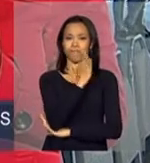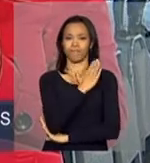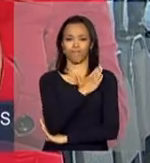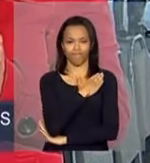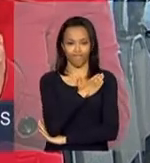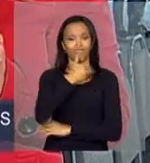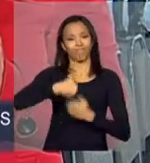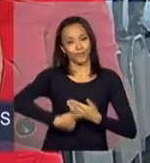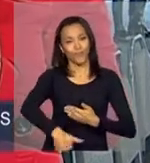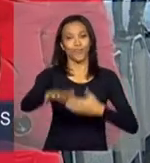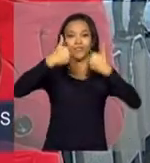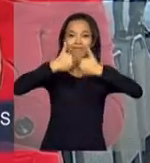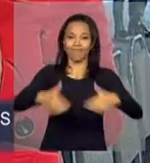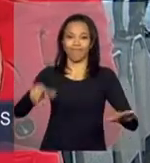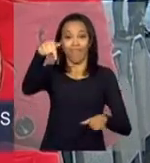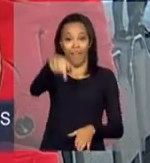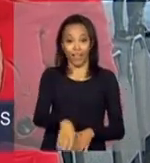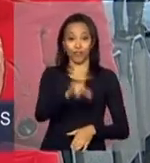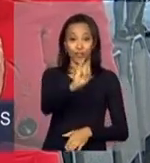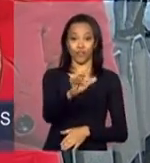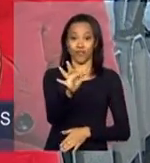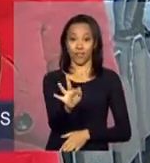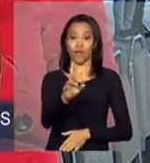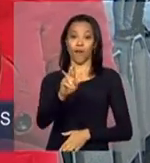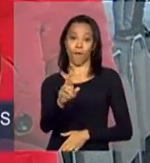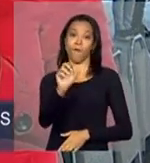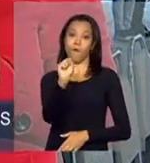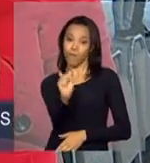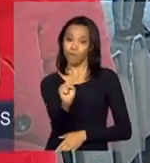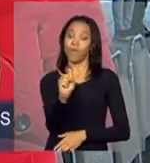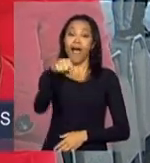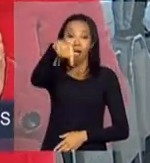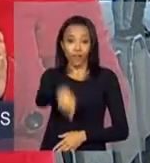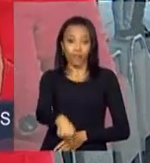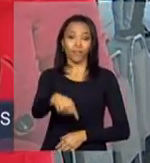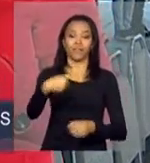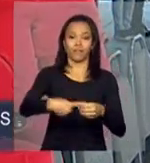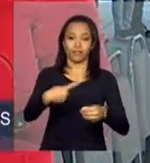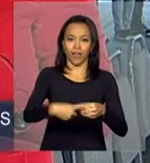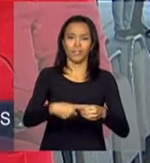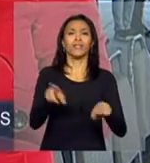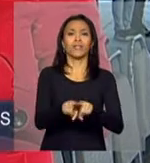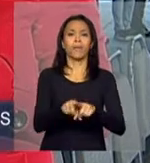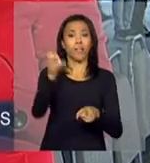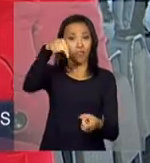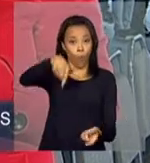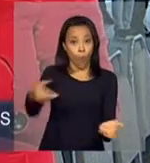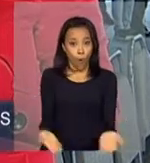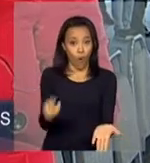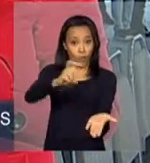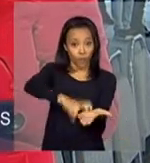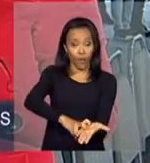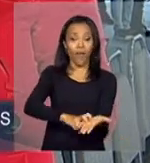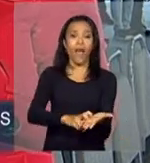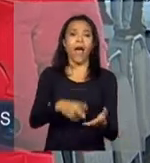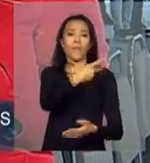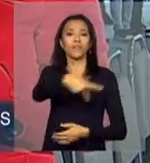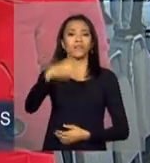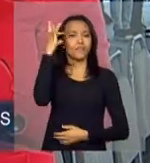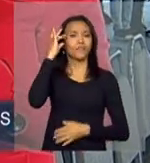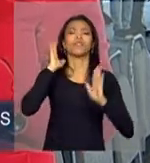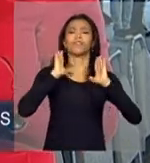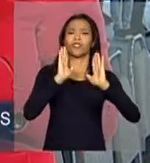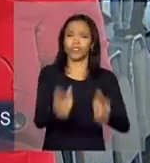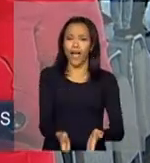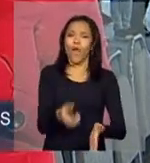cerimônia de inauguração do Instituto Federal aqui em Osório. Nesta manhã, também a presidenta Dilma Rousseff já